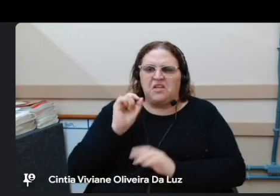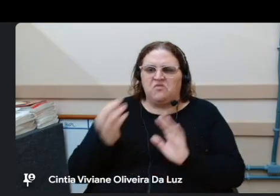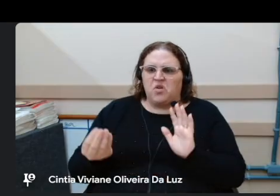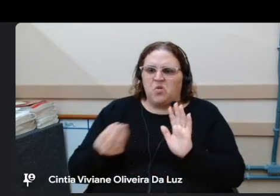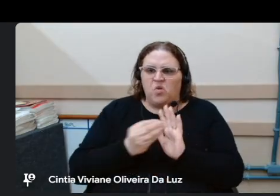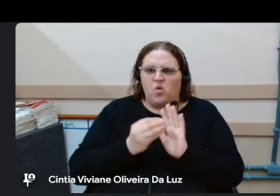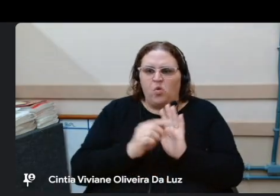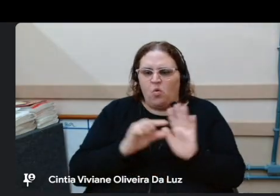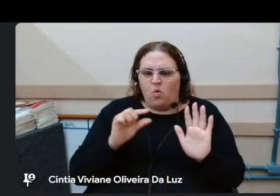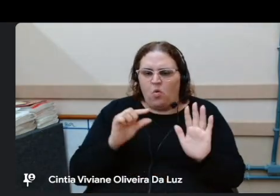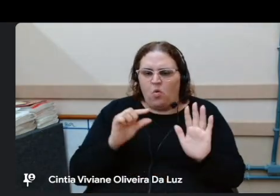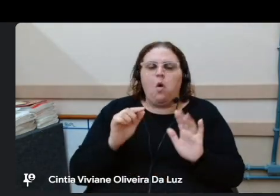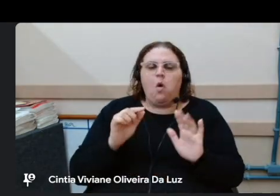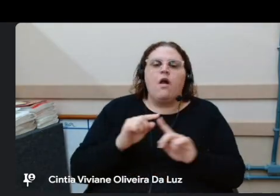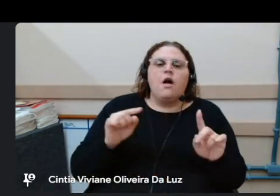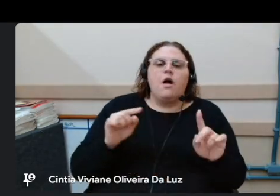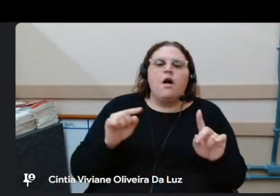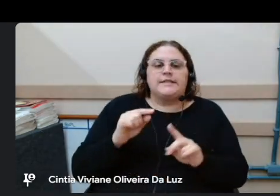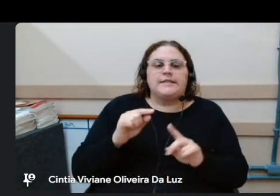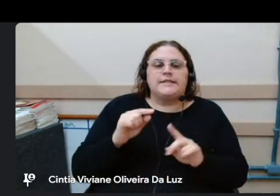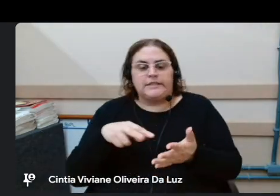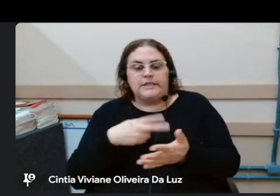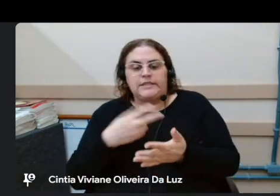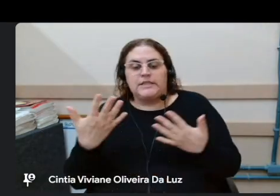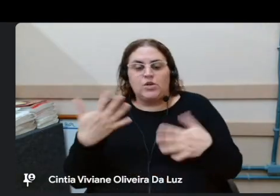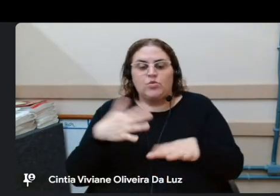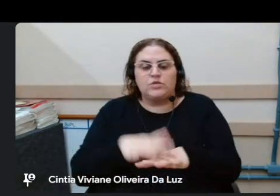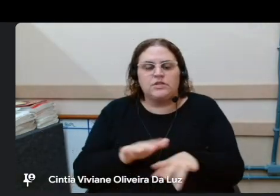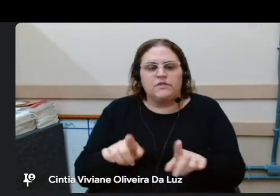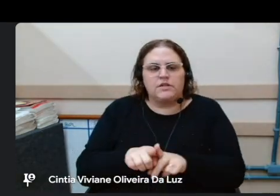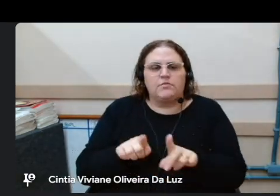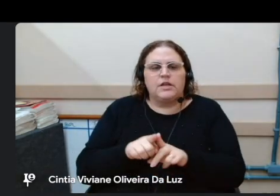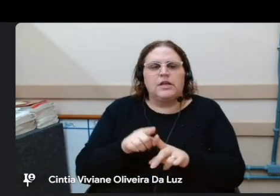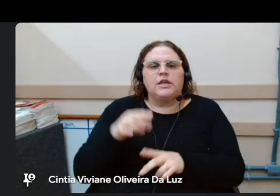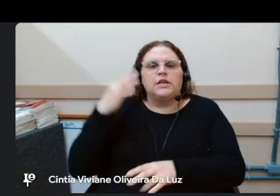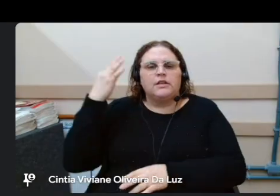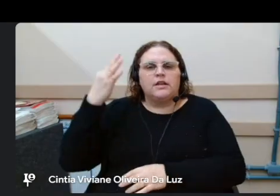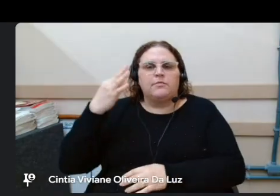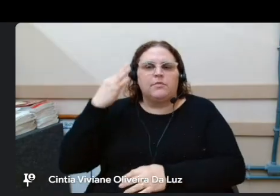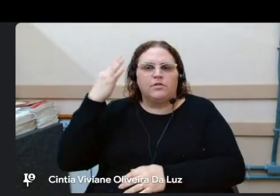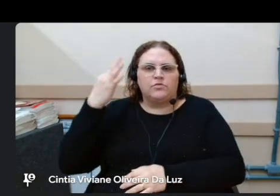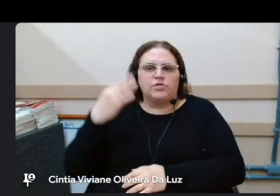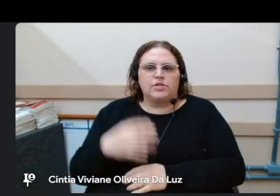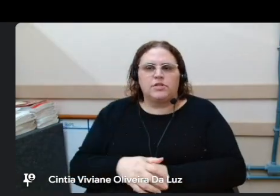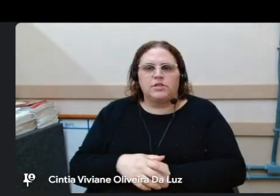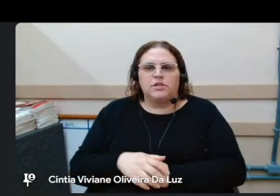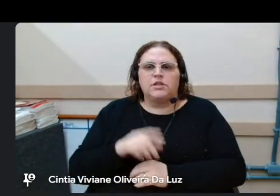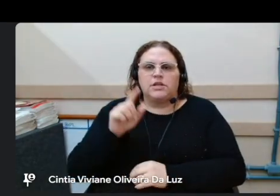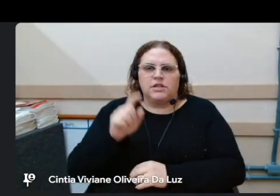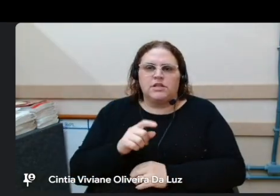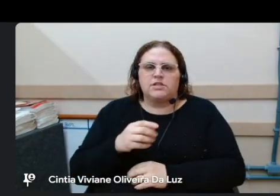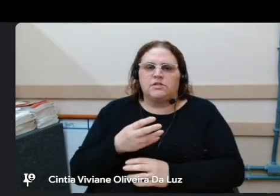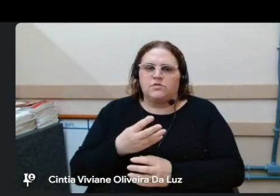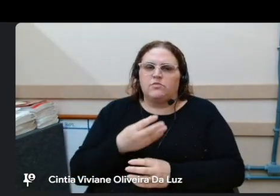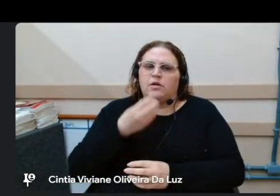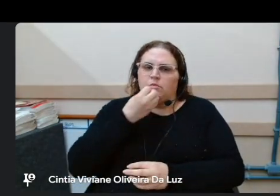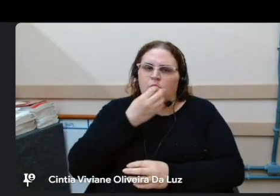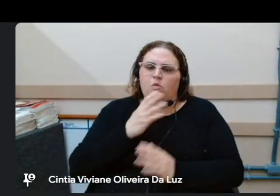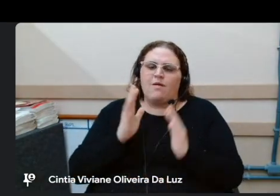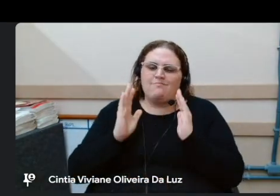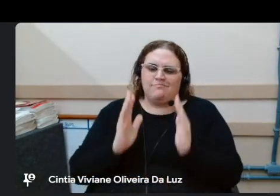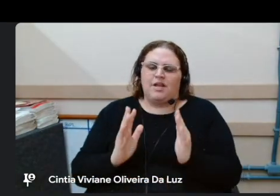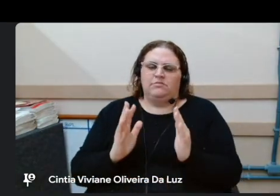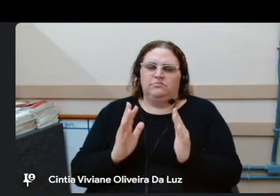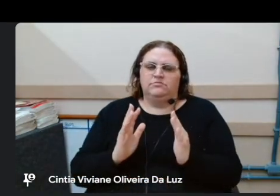lembro quem colocou eh das danças inclusivas né e terapêuticas que tem